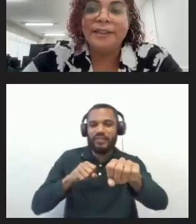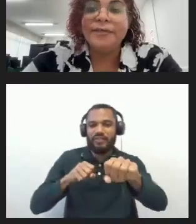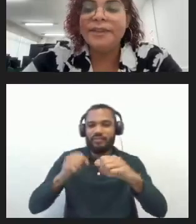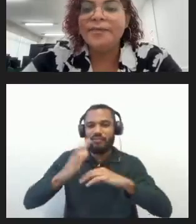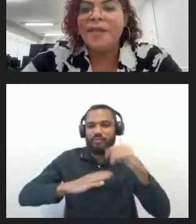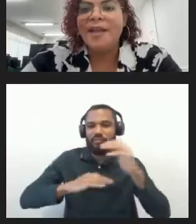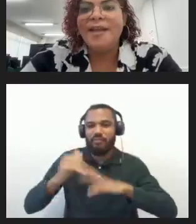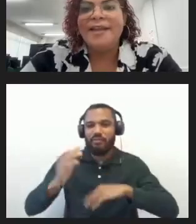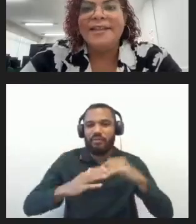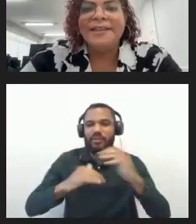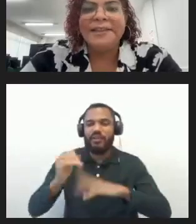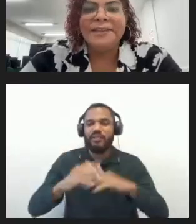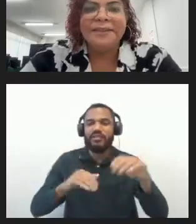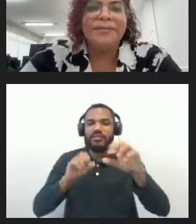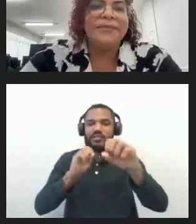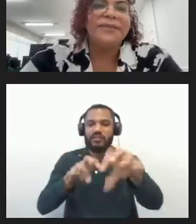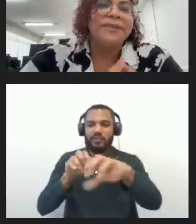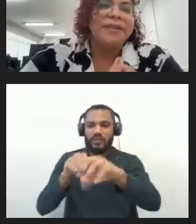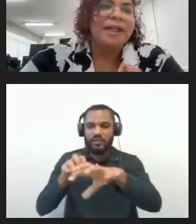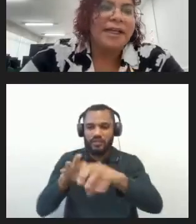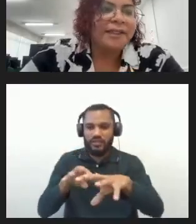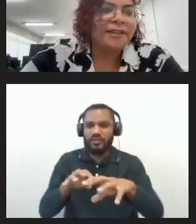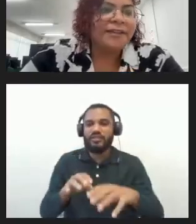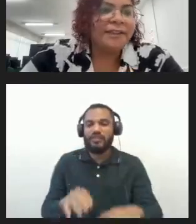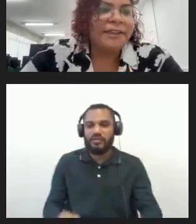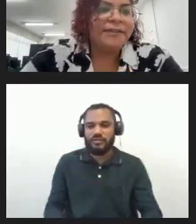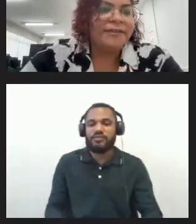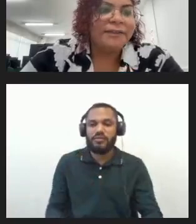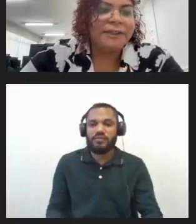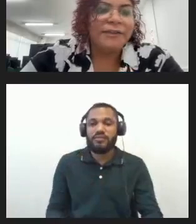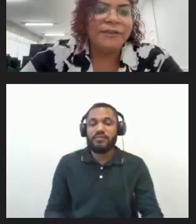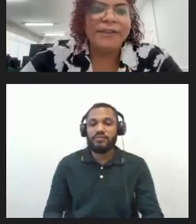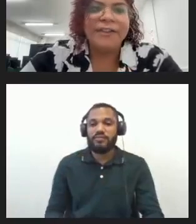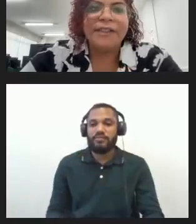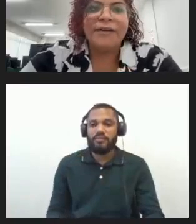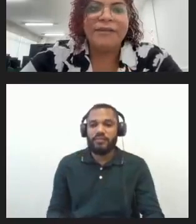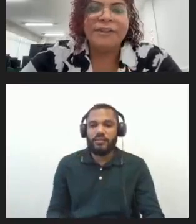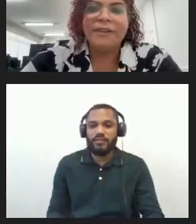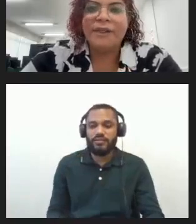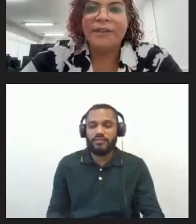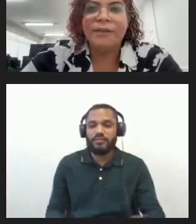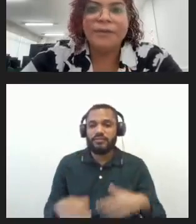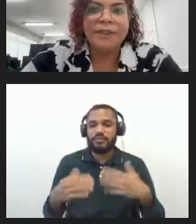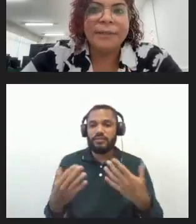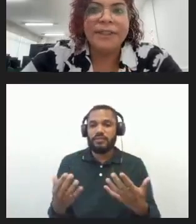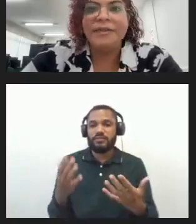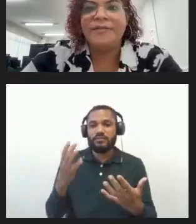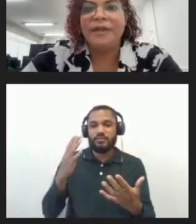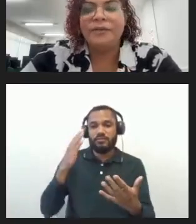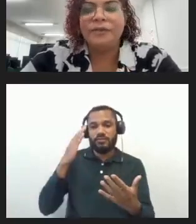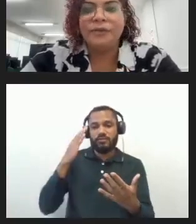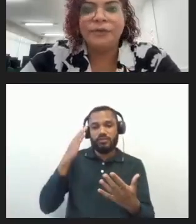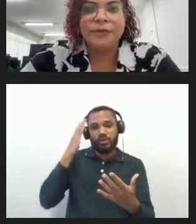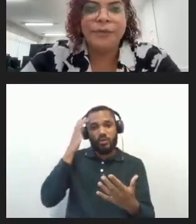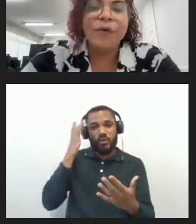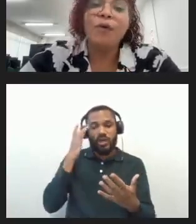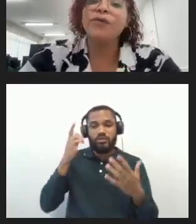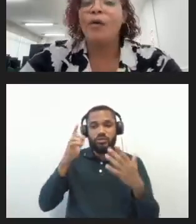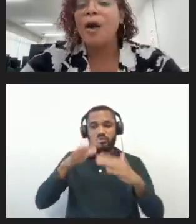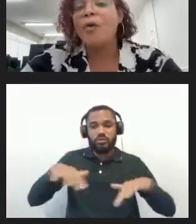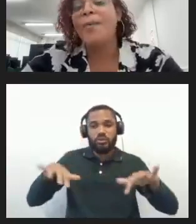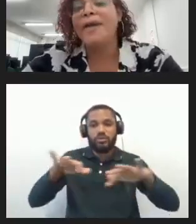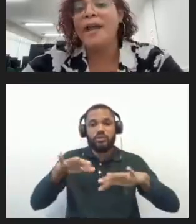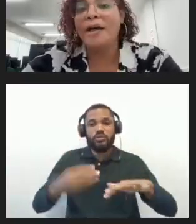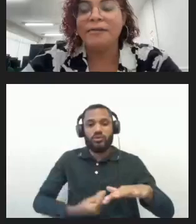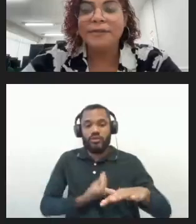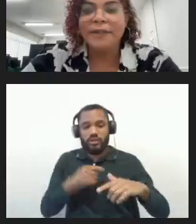práticas educativas. E acredito que todos que estão aqui hoje também estiveram no nosso último